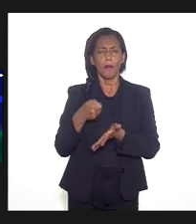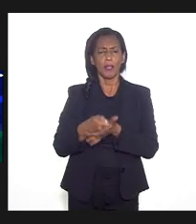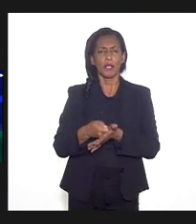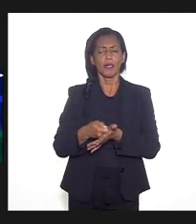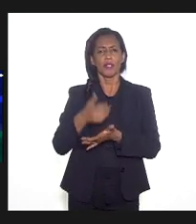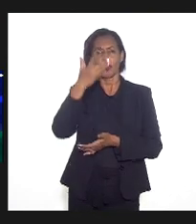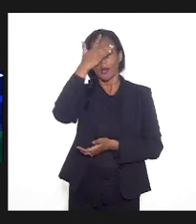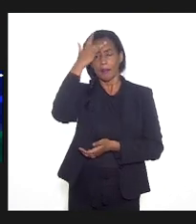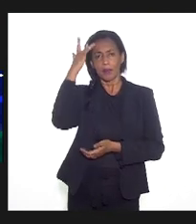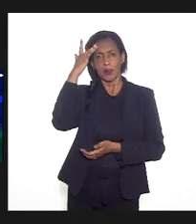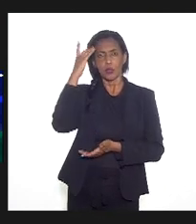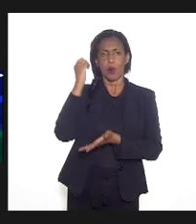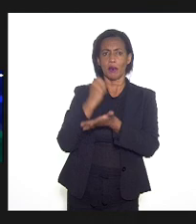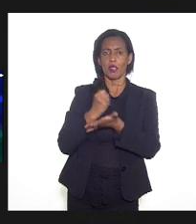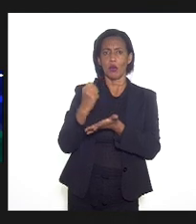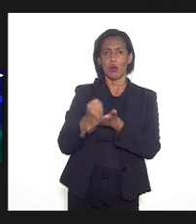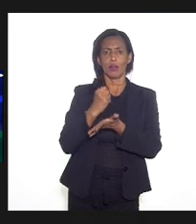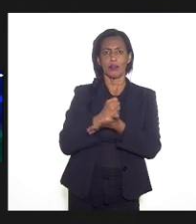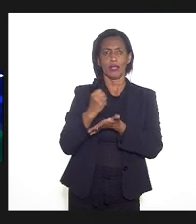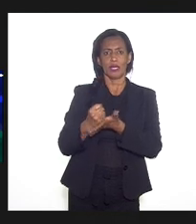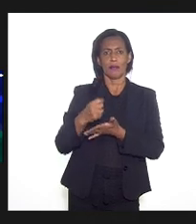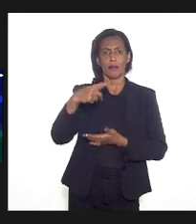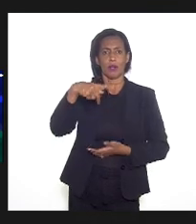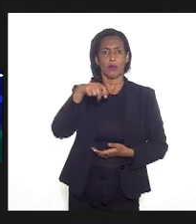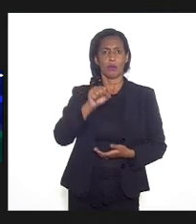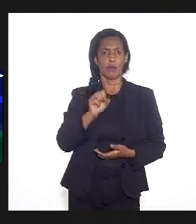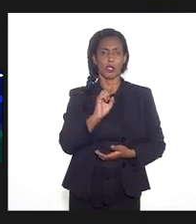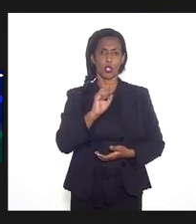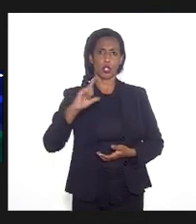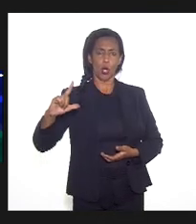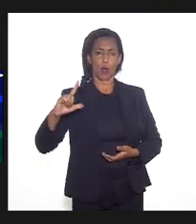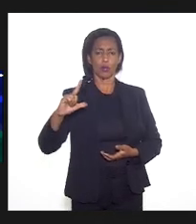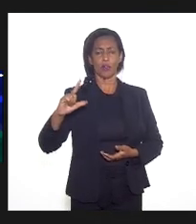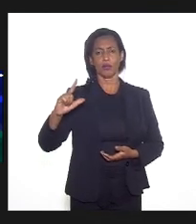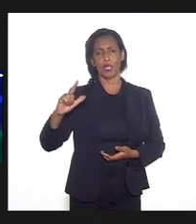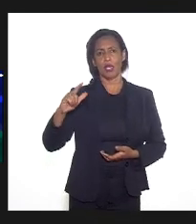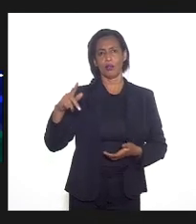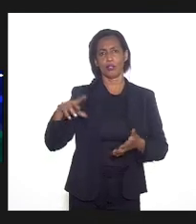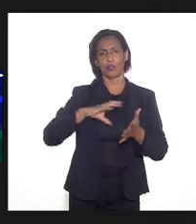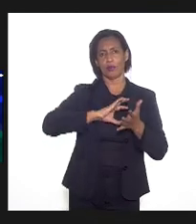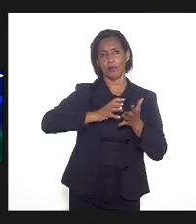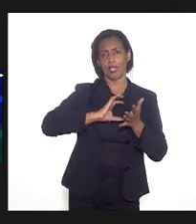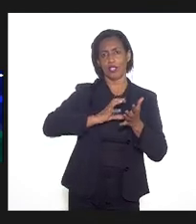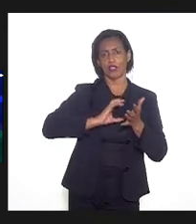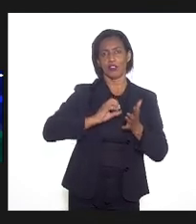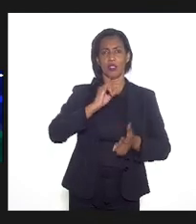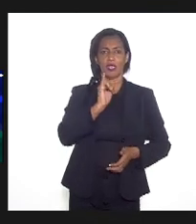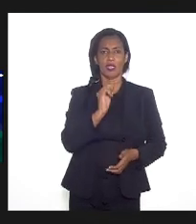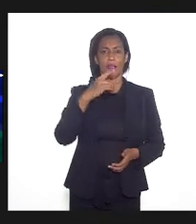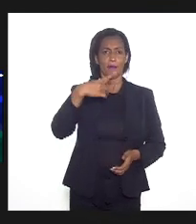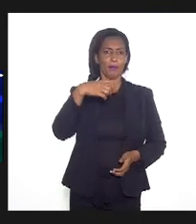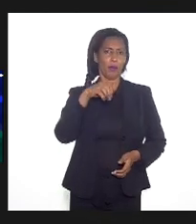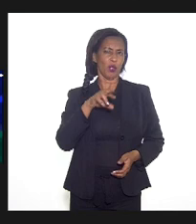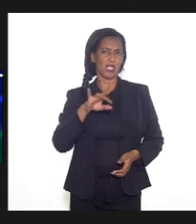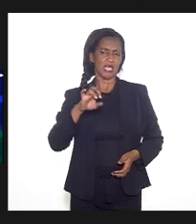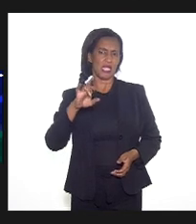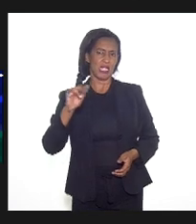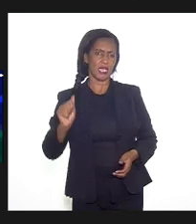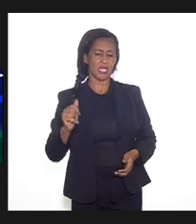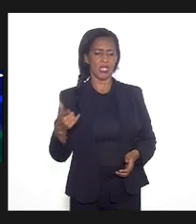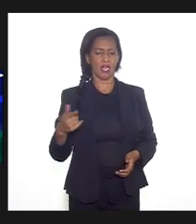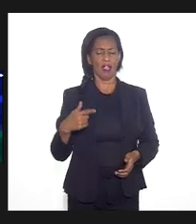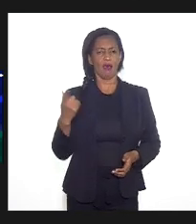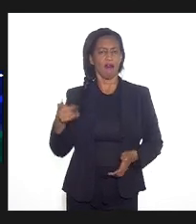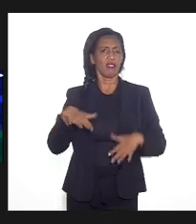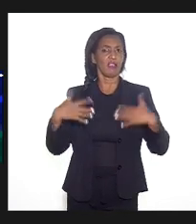PJ para ser contratado pelo PSOL, o partido da hipocrisia, que começa até no nome, porque defende socialismo e liberdade, e que